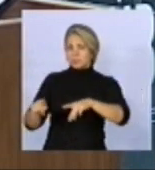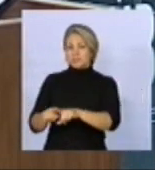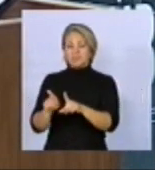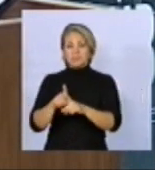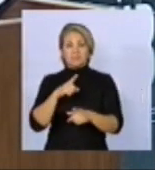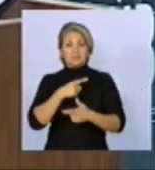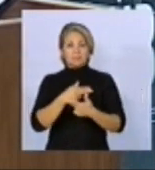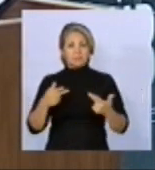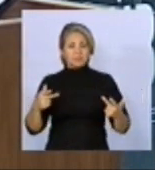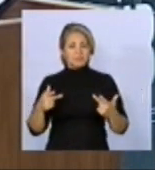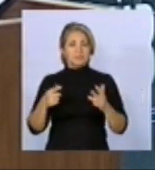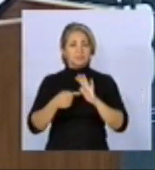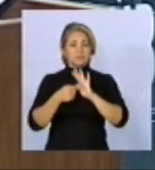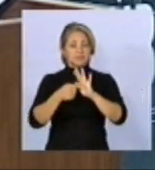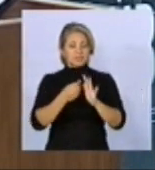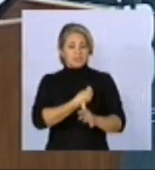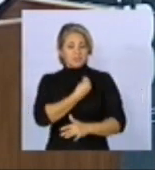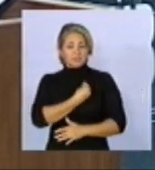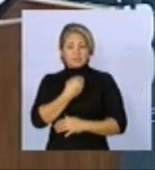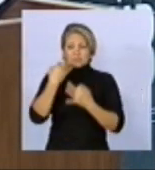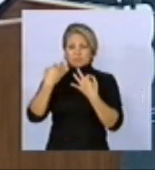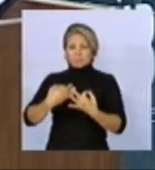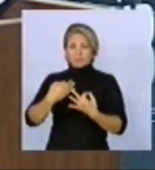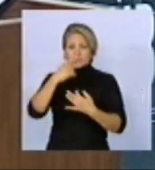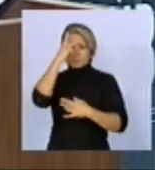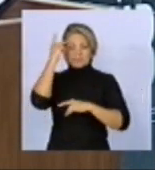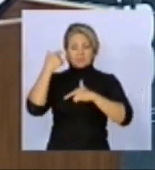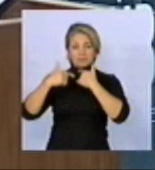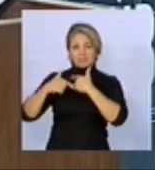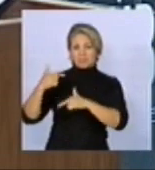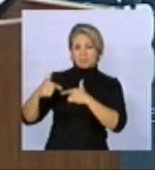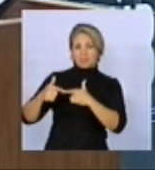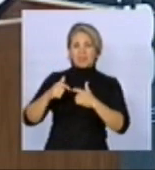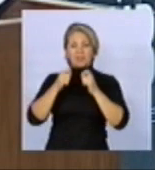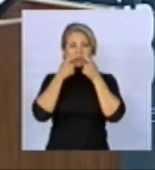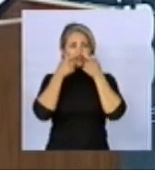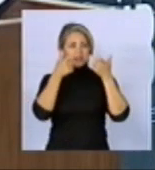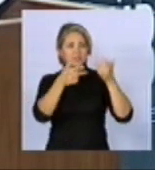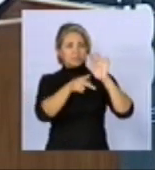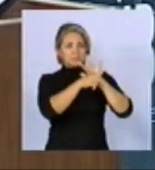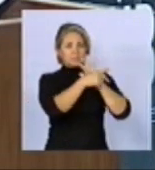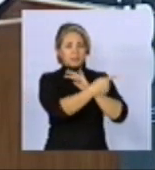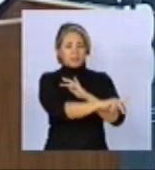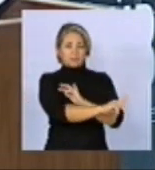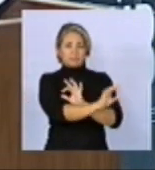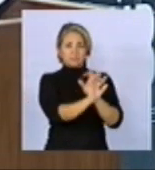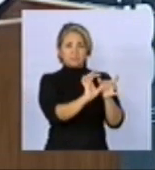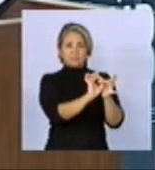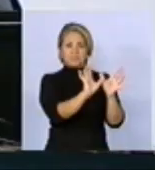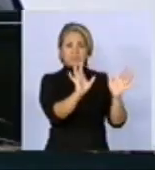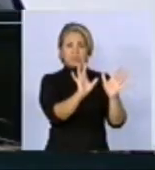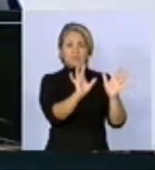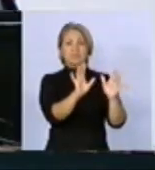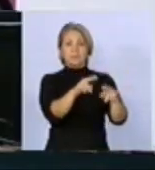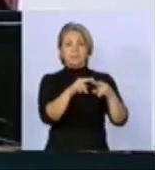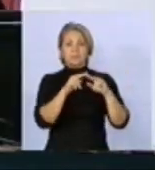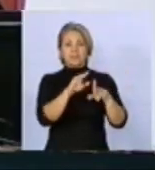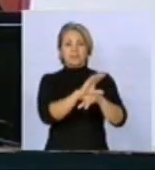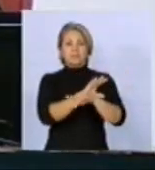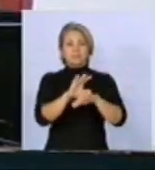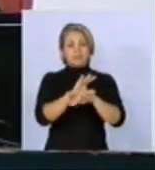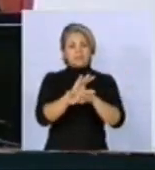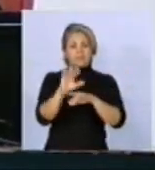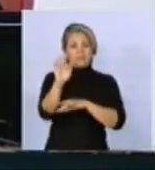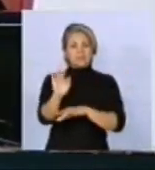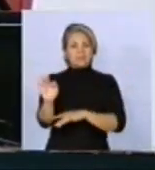relacionados à dignidade da vida do trabalhador e outros interesses indisponíveis que cabem pela constituição federal do